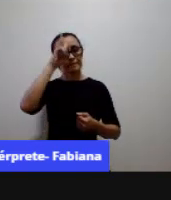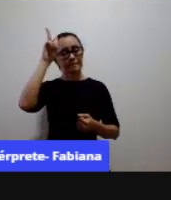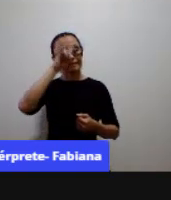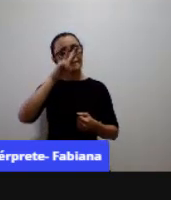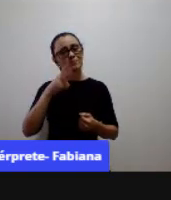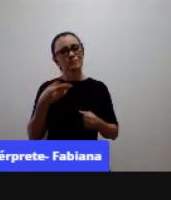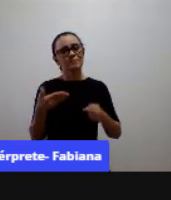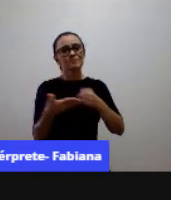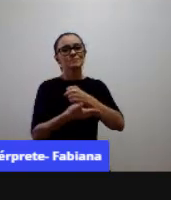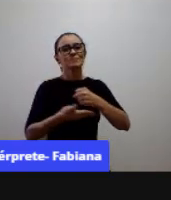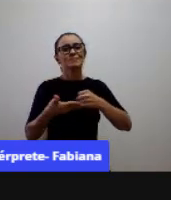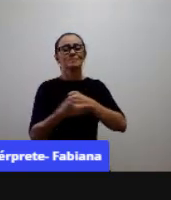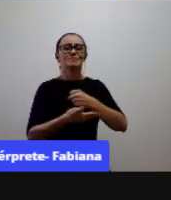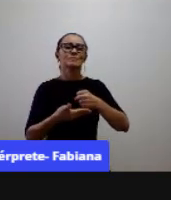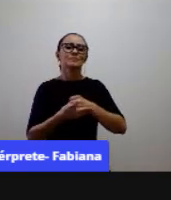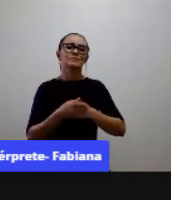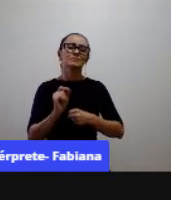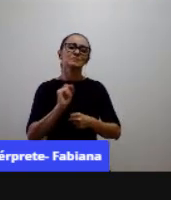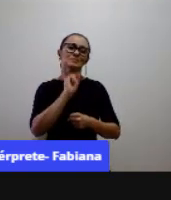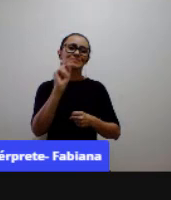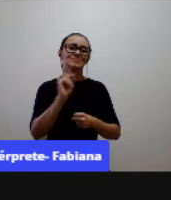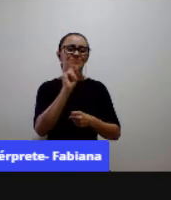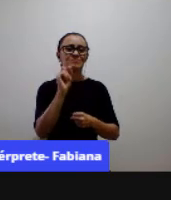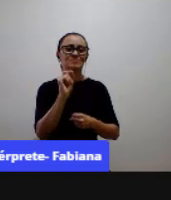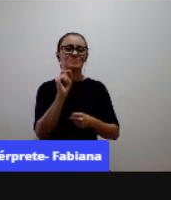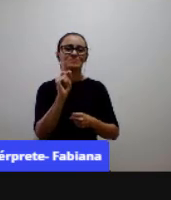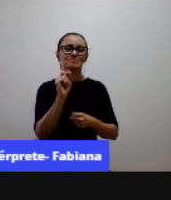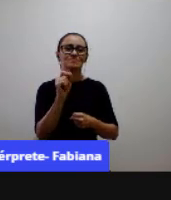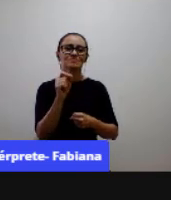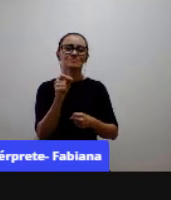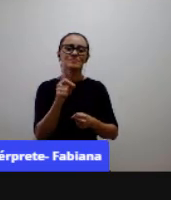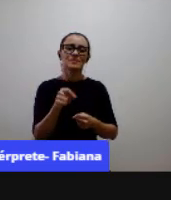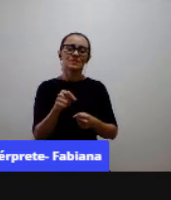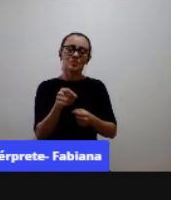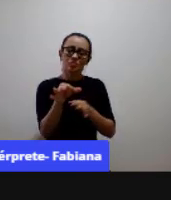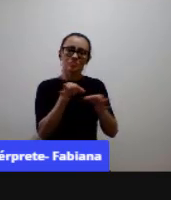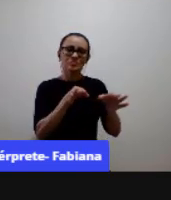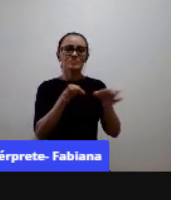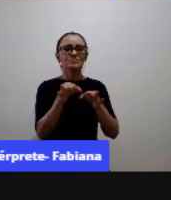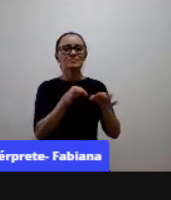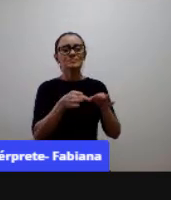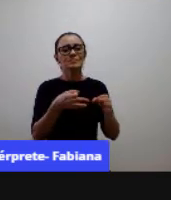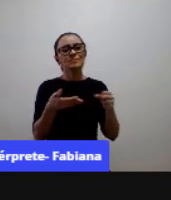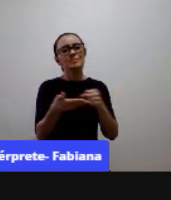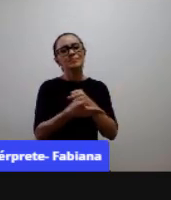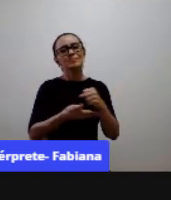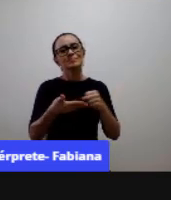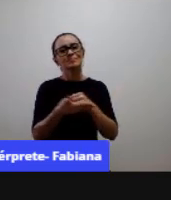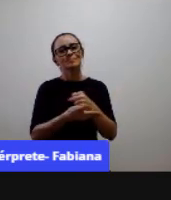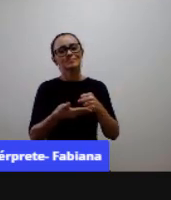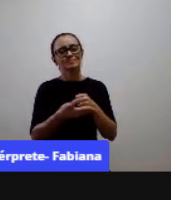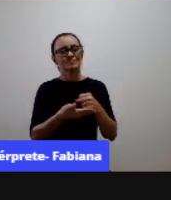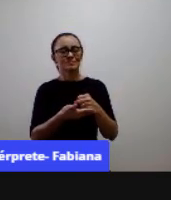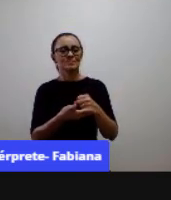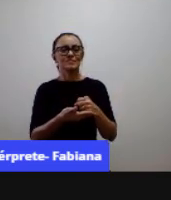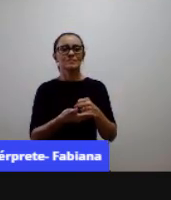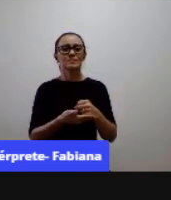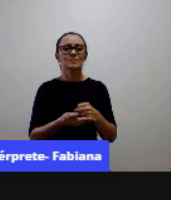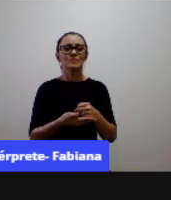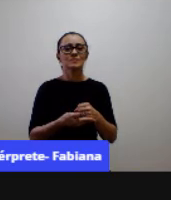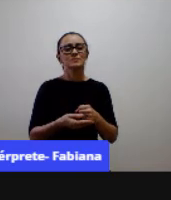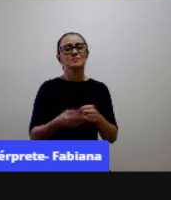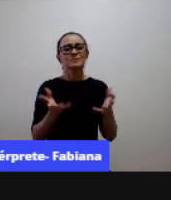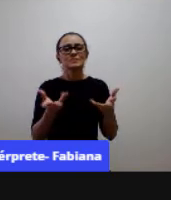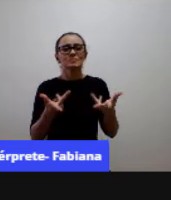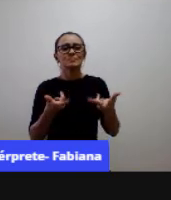PEI é a elaboração de habilidades existentes, né? Ele é fundamentado, o nosso PEI,